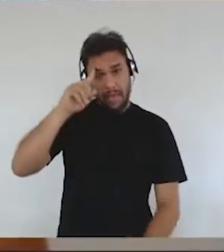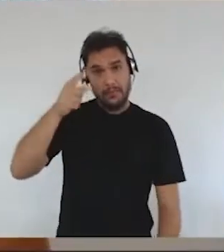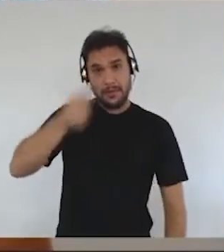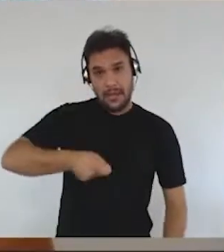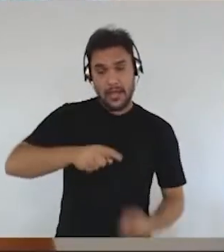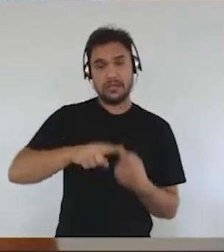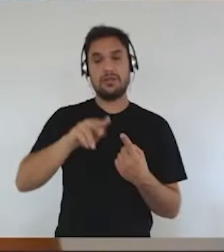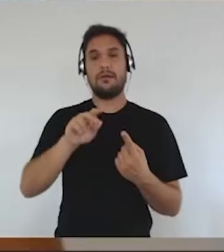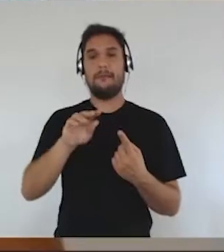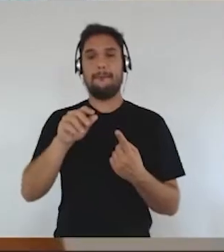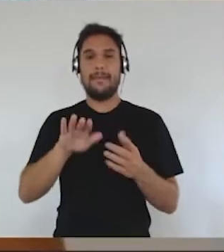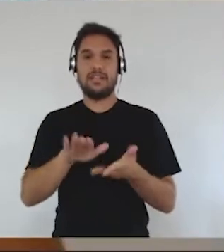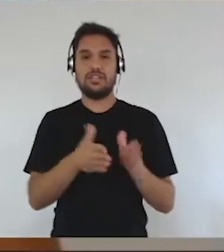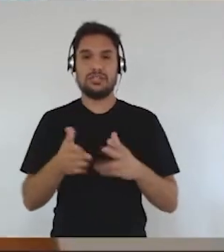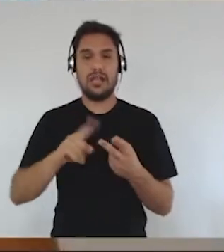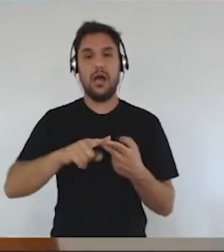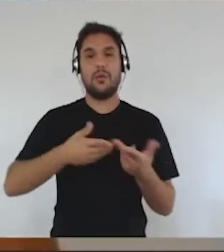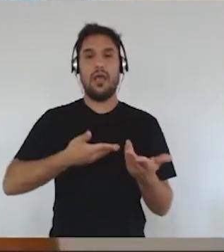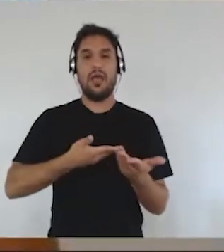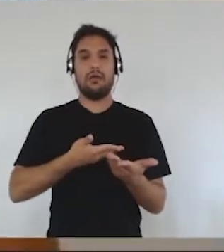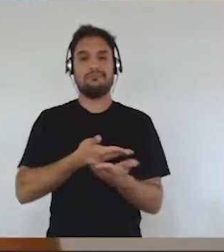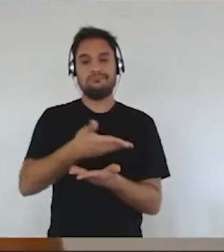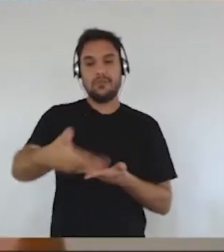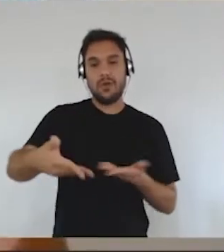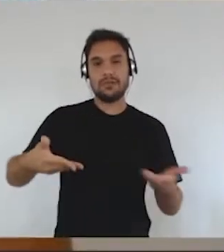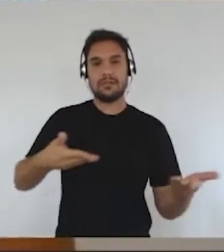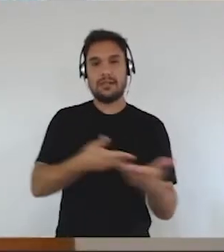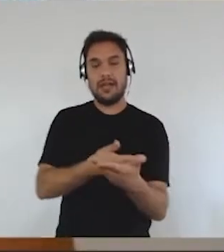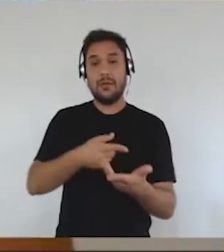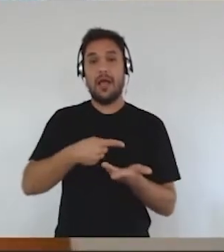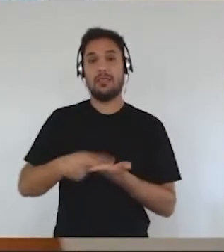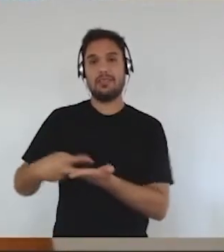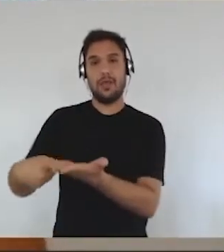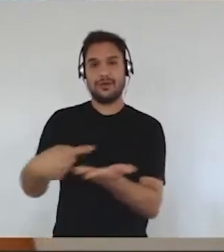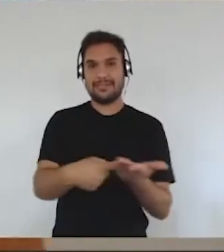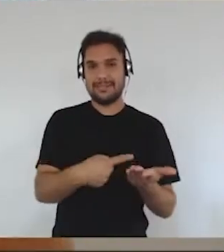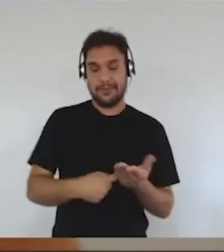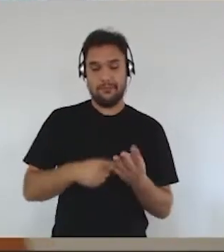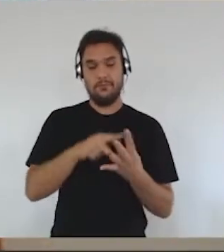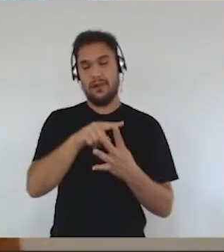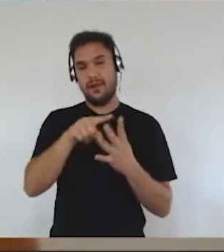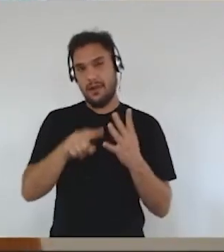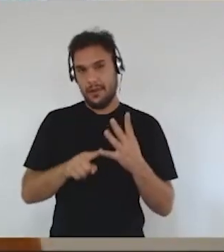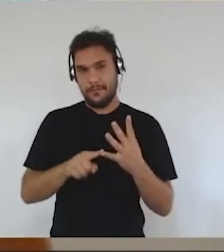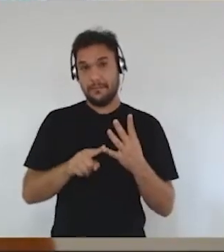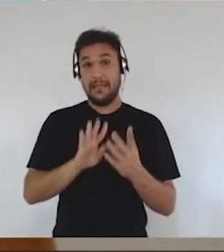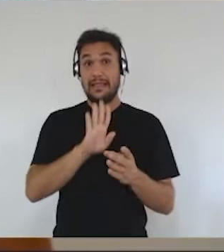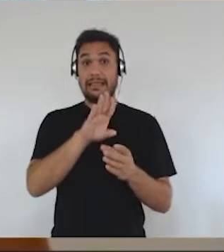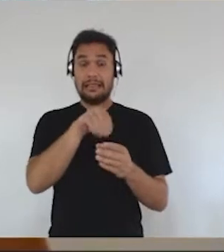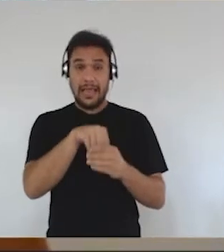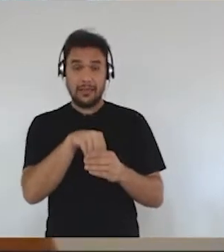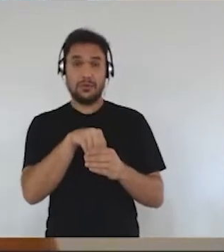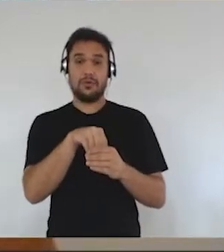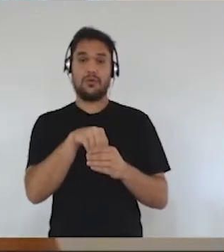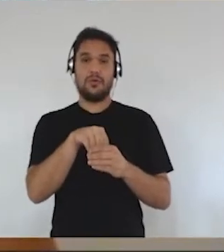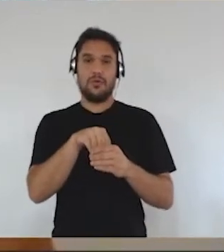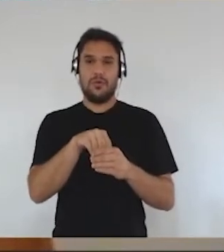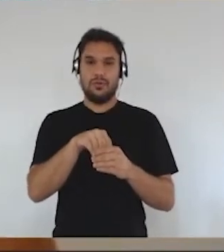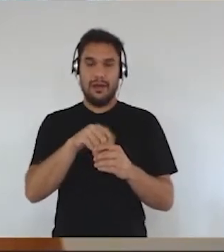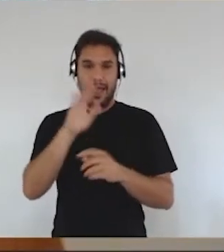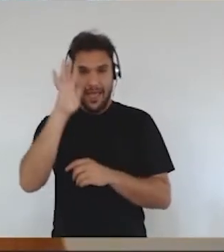a mediação, a conciliação e a negociação. Temos aí, dentro dessa seara,